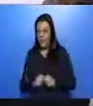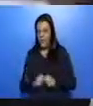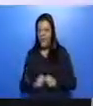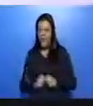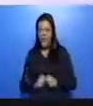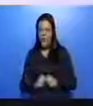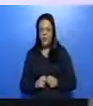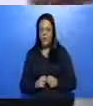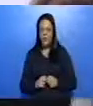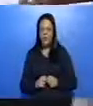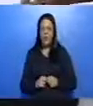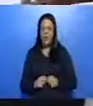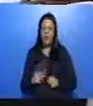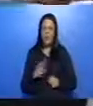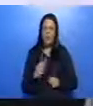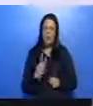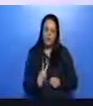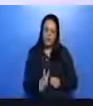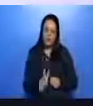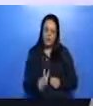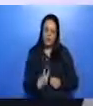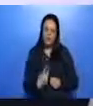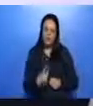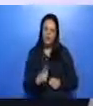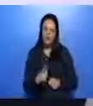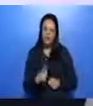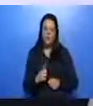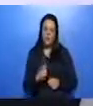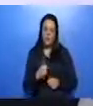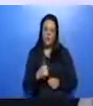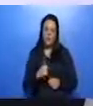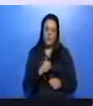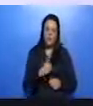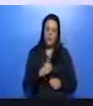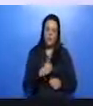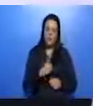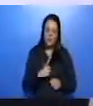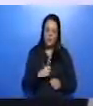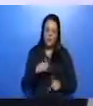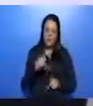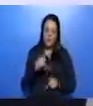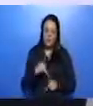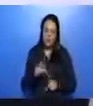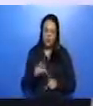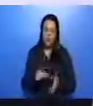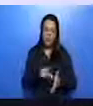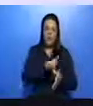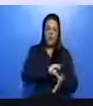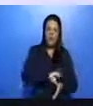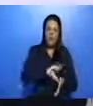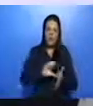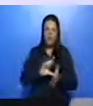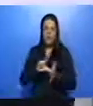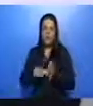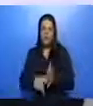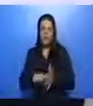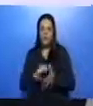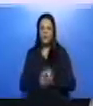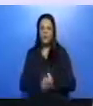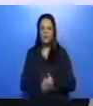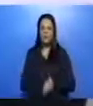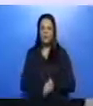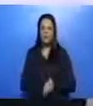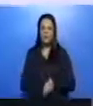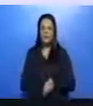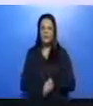preposições posterior ao verbo. Perdão, uma posterior ao verbo e essa, que é a completiva nominal, posterior ao substantivo. Então